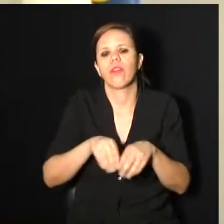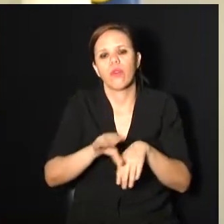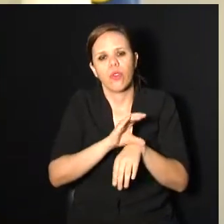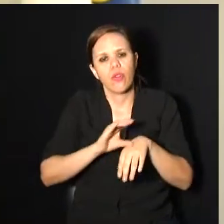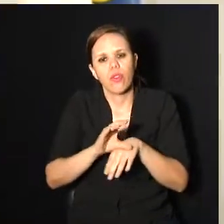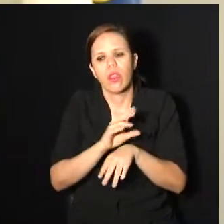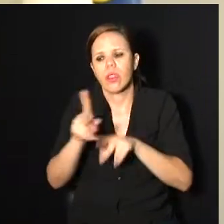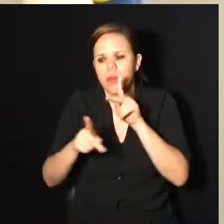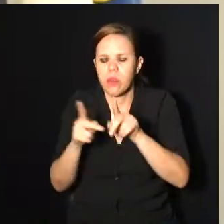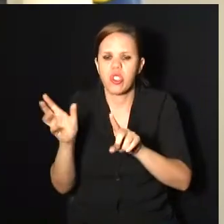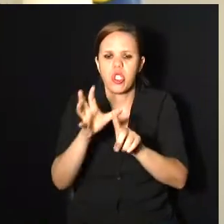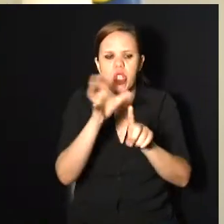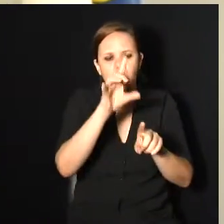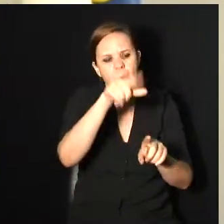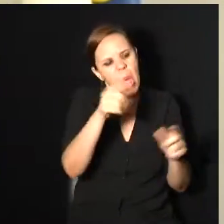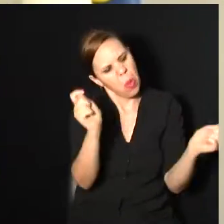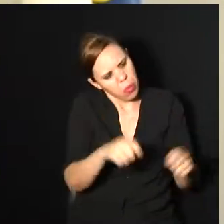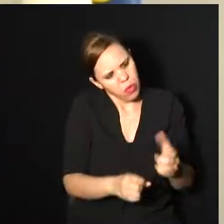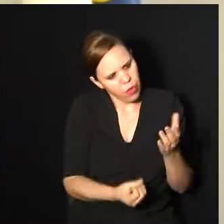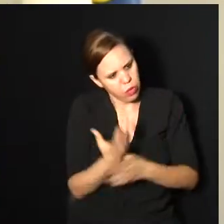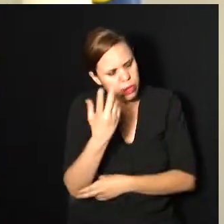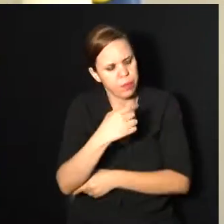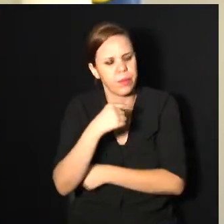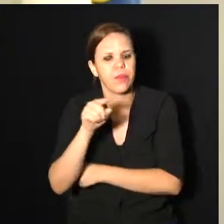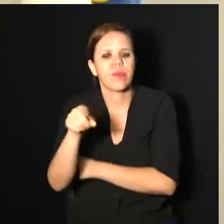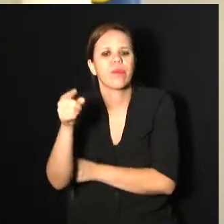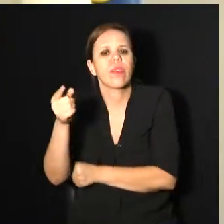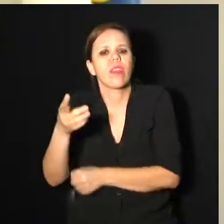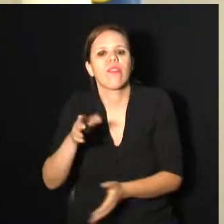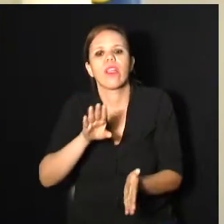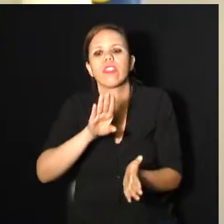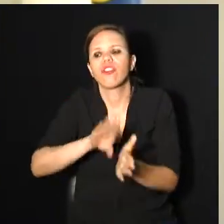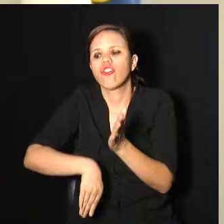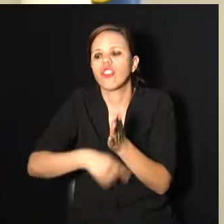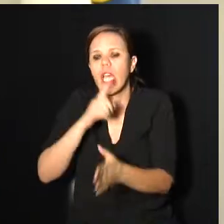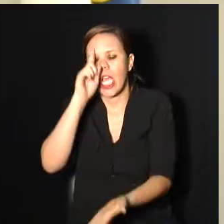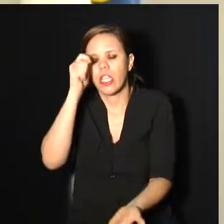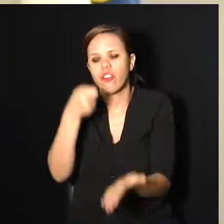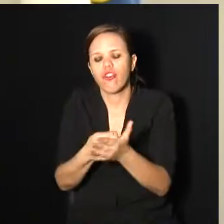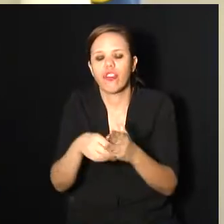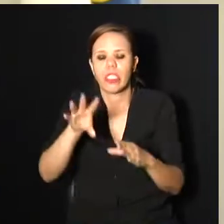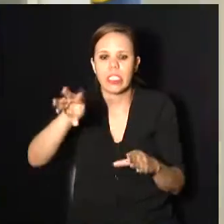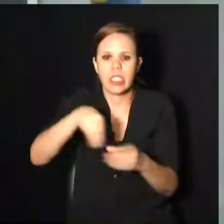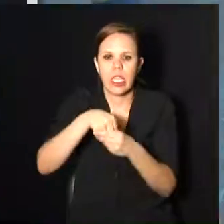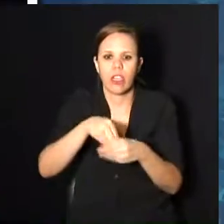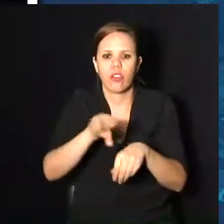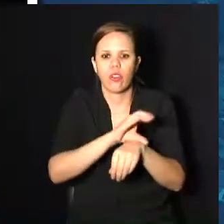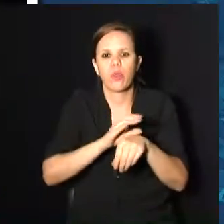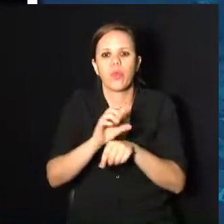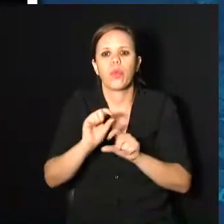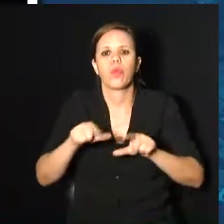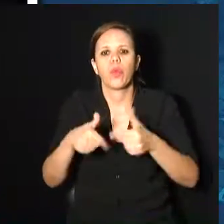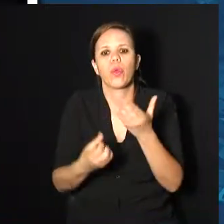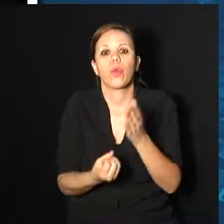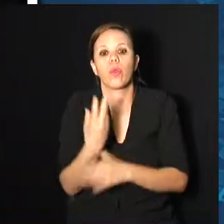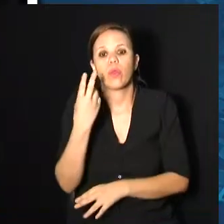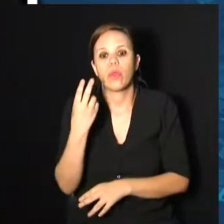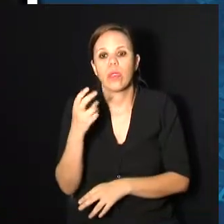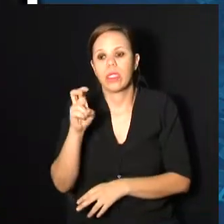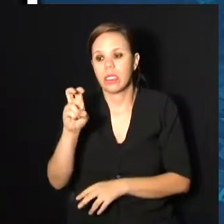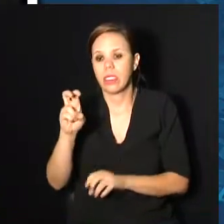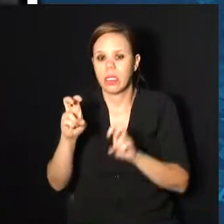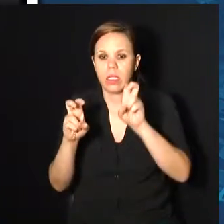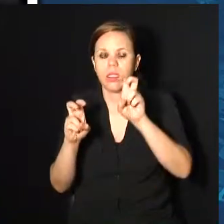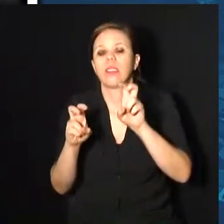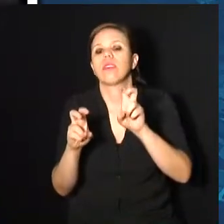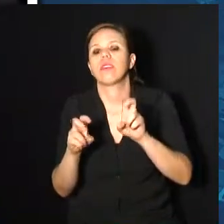para a sociedade que isto é possível, é que você vai retirar essas garantias constitucionais. O ato institucional 5, decretado